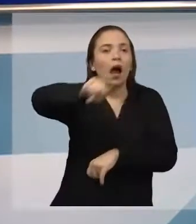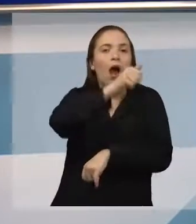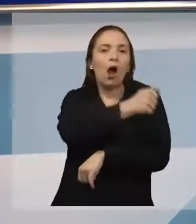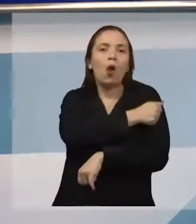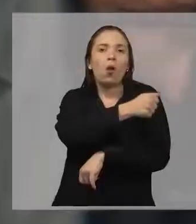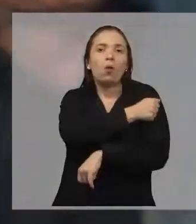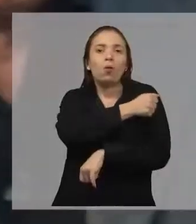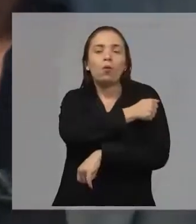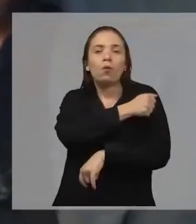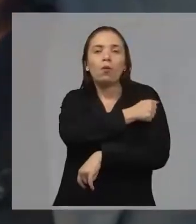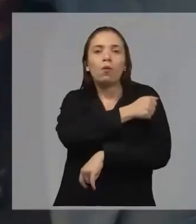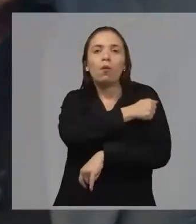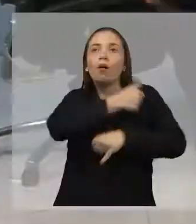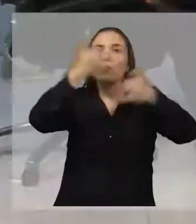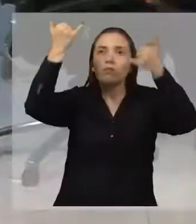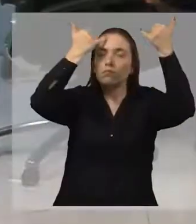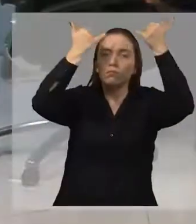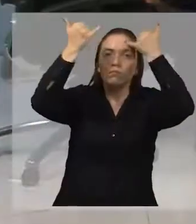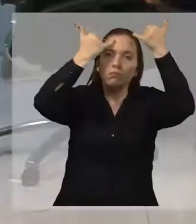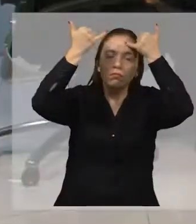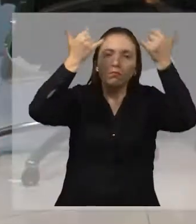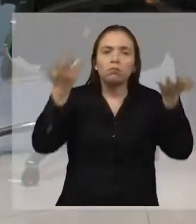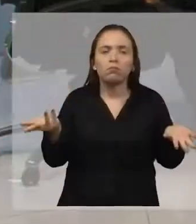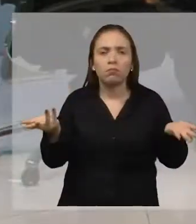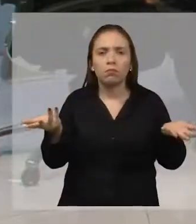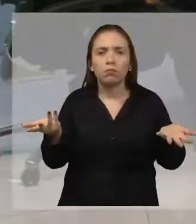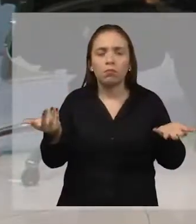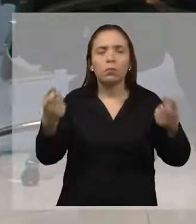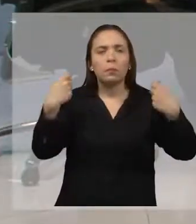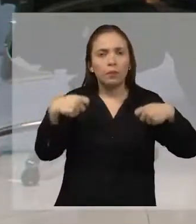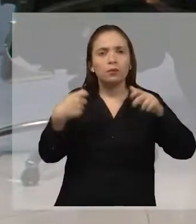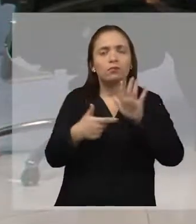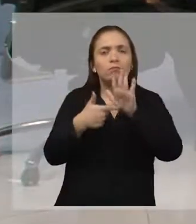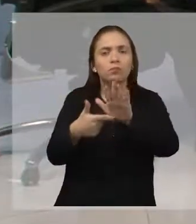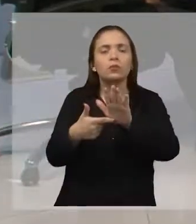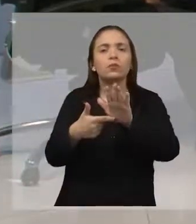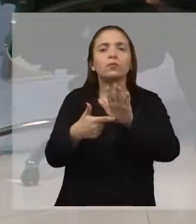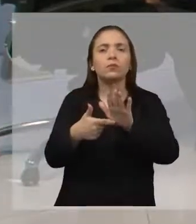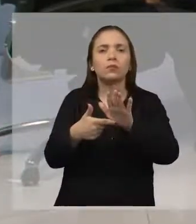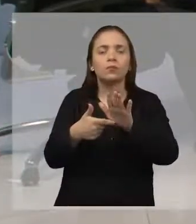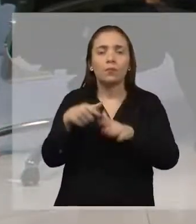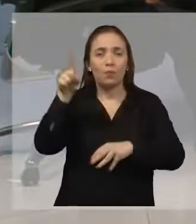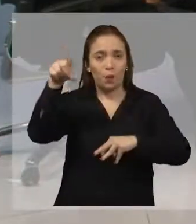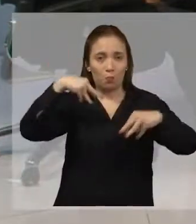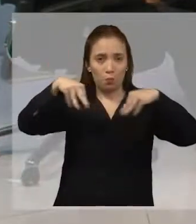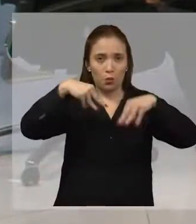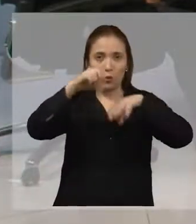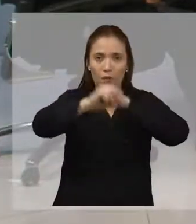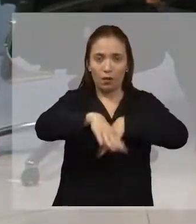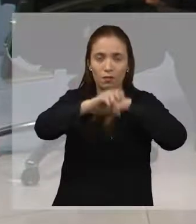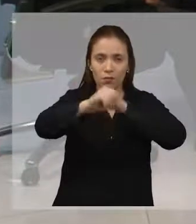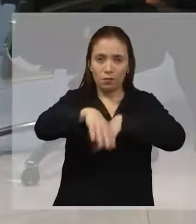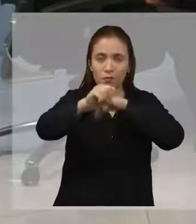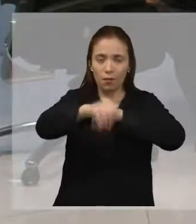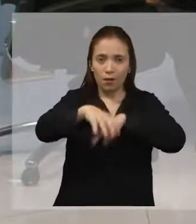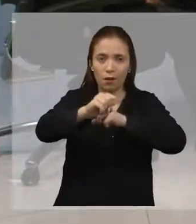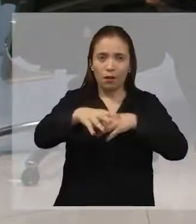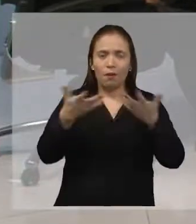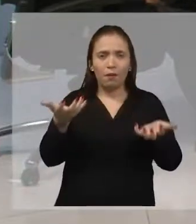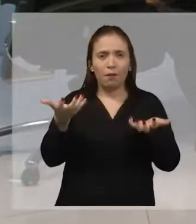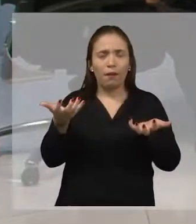e cientista político nesta mesa. Por favor, nos explique o que é um regime